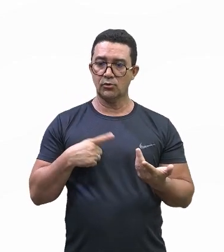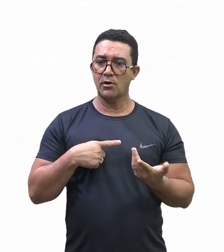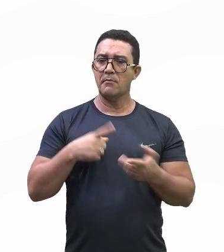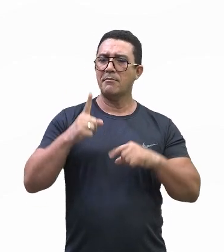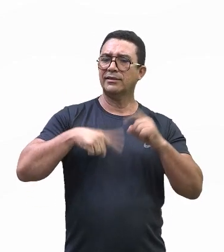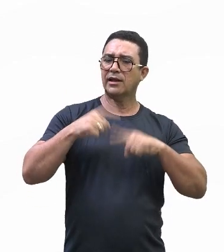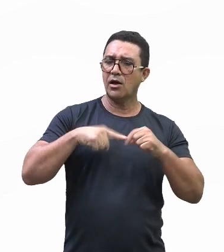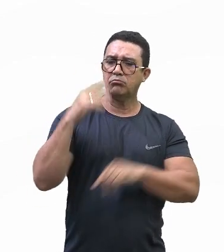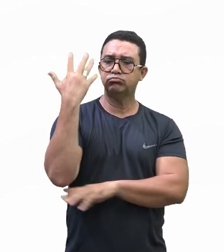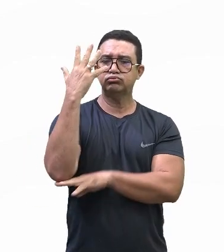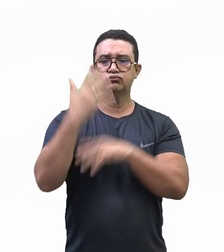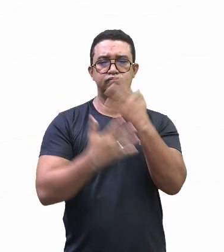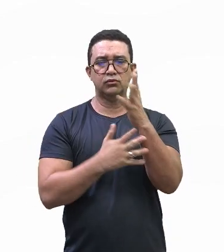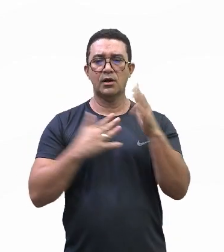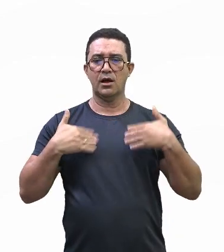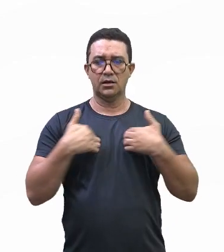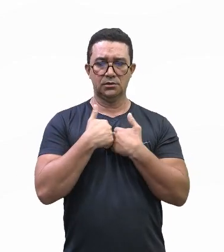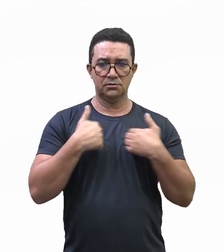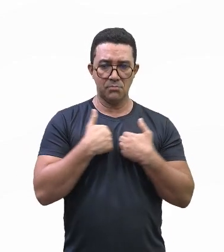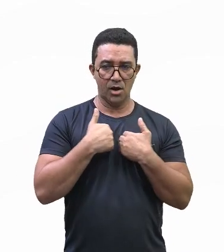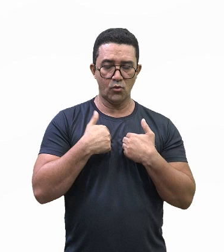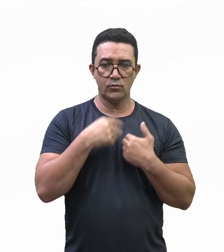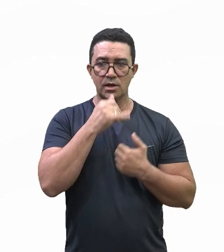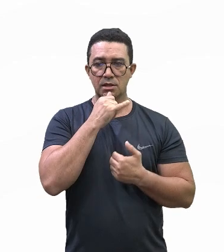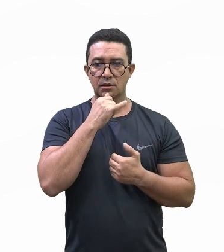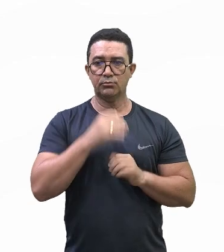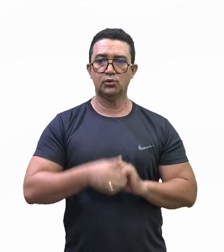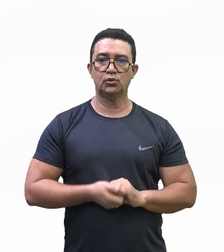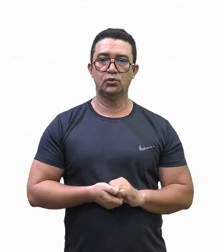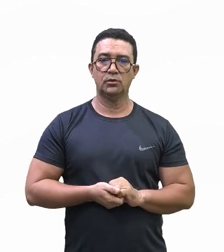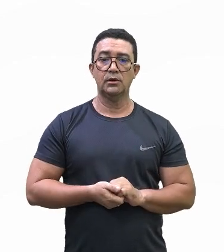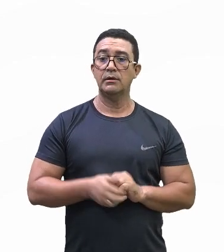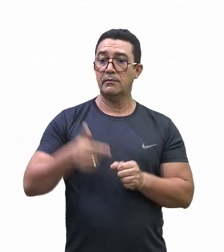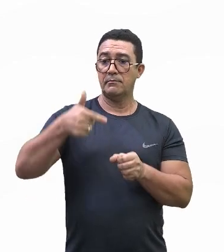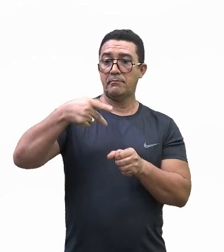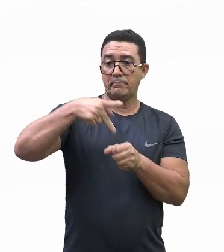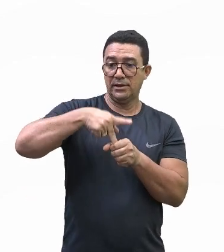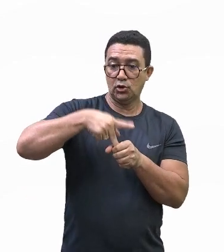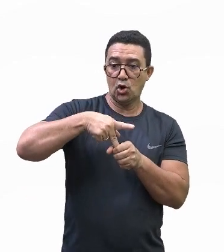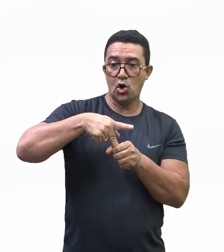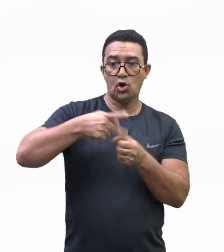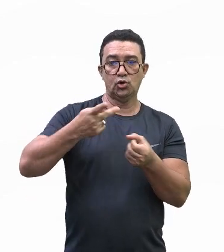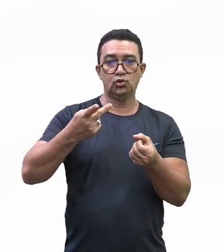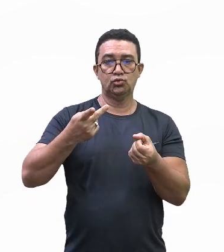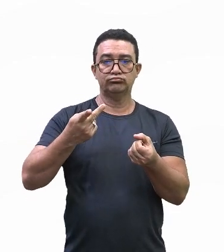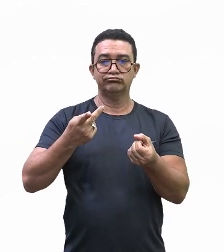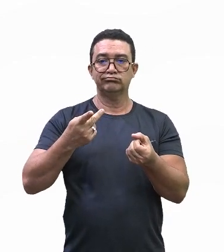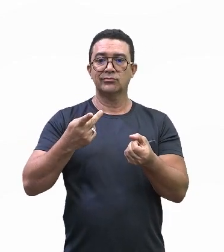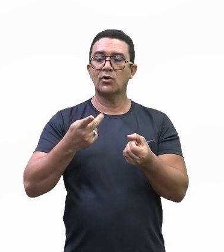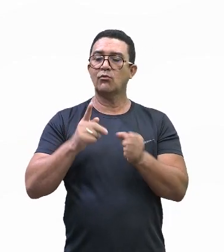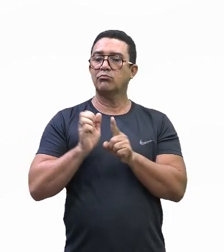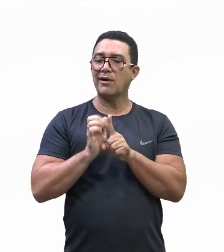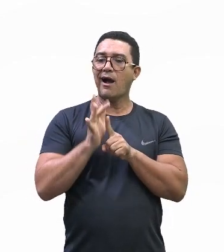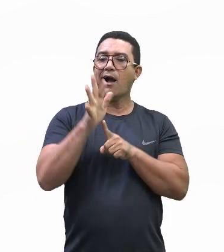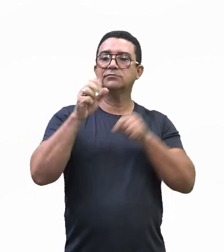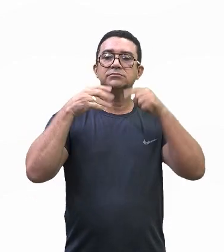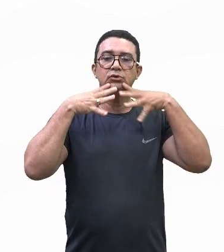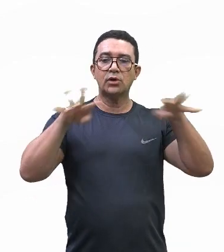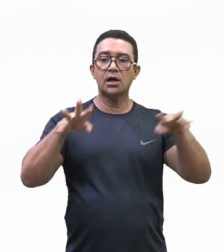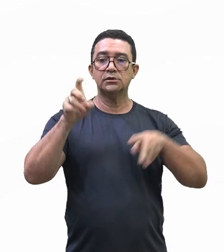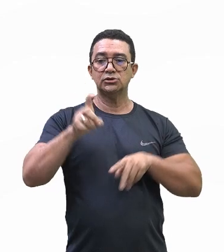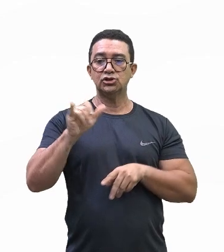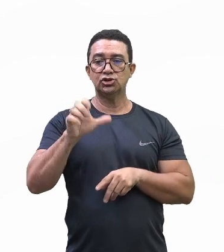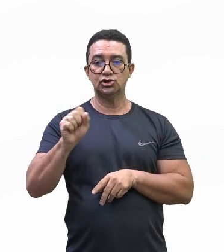animal fossilizada, como, por exemplo, o petróleo, né, o gás natural, o xisto e o